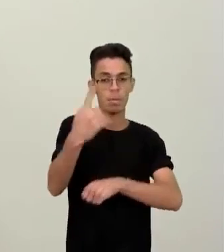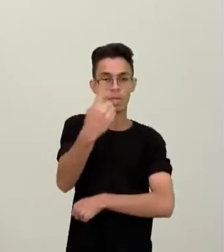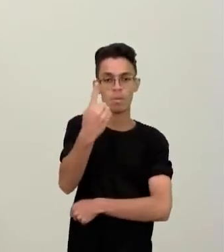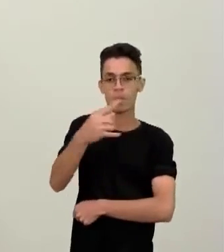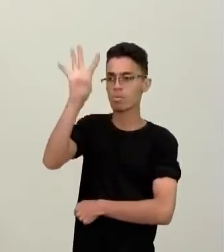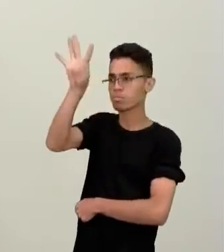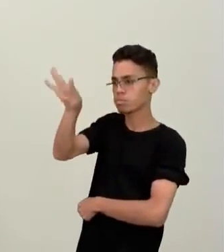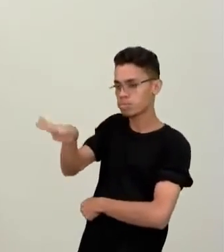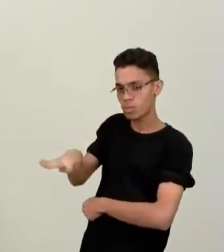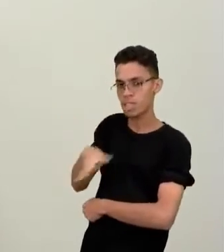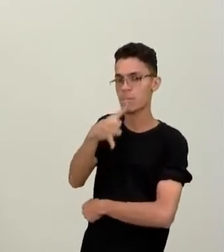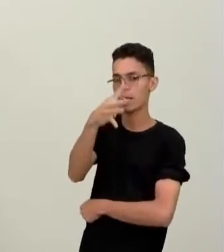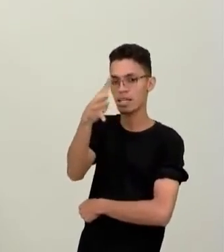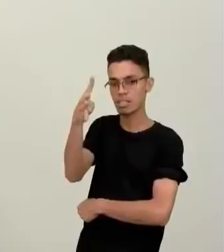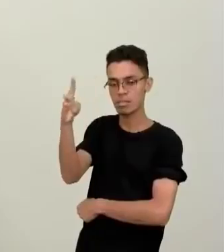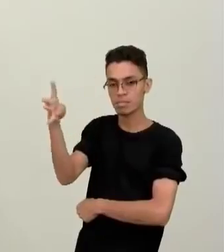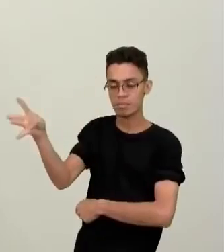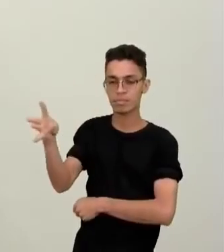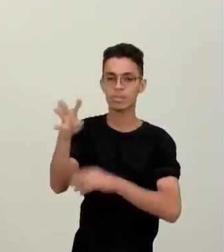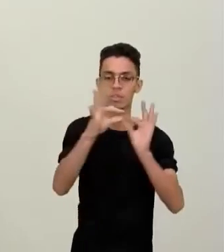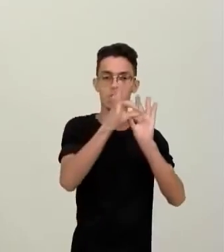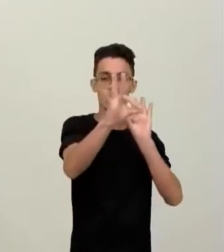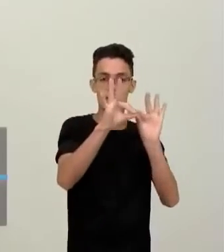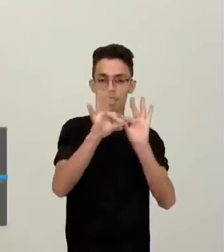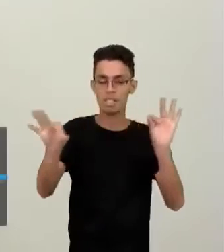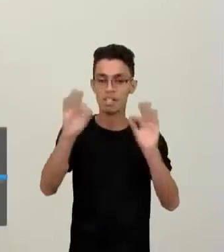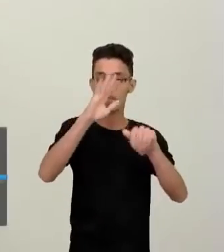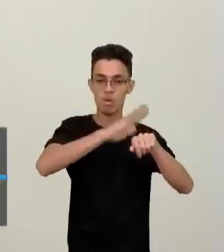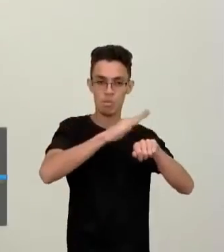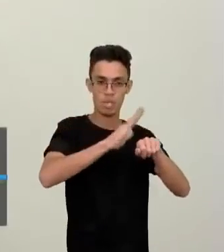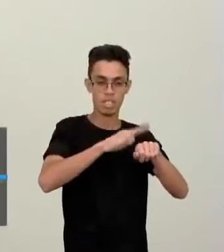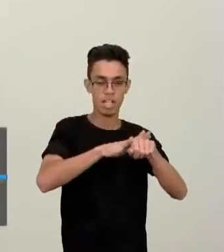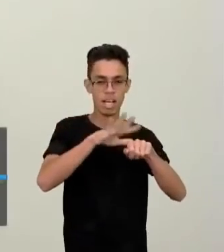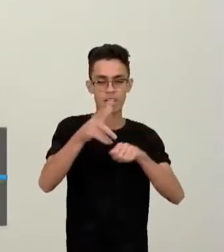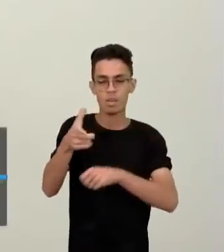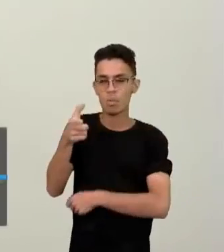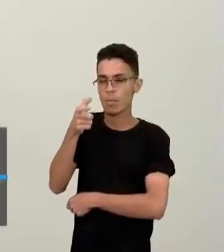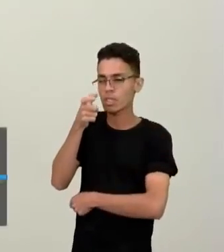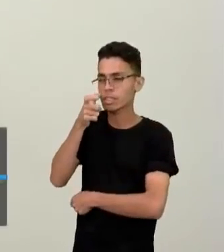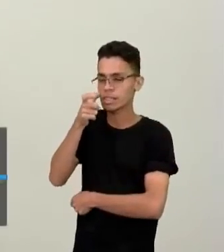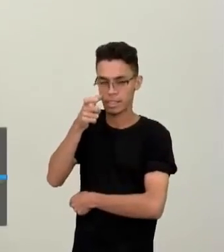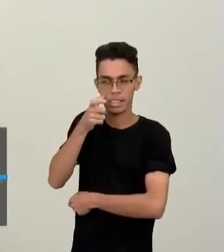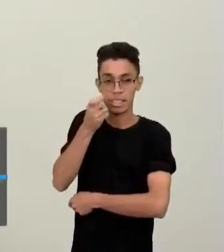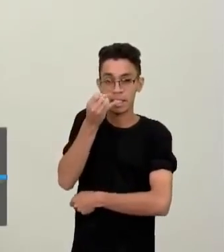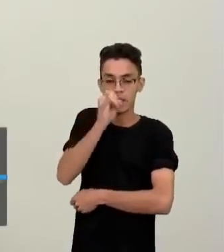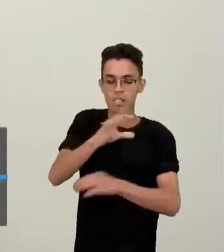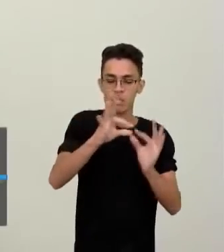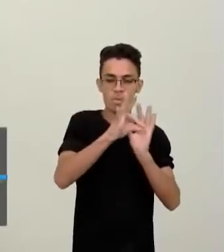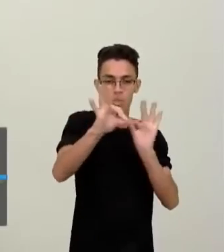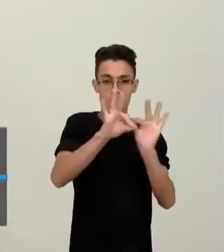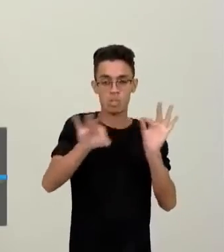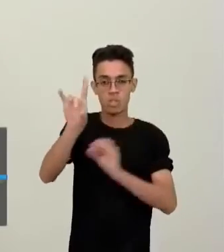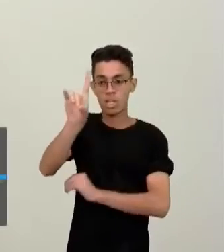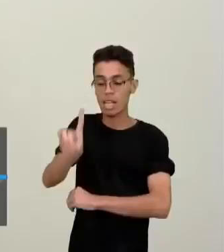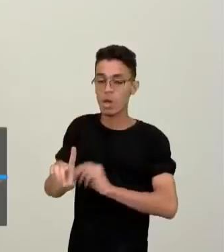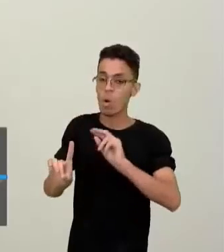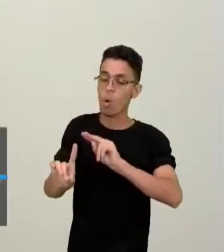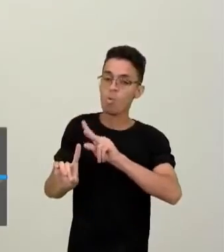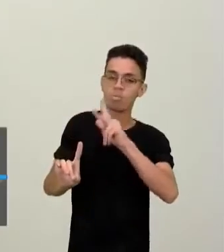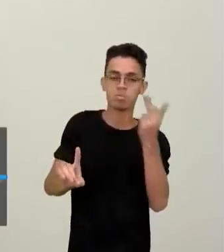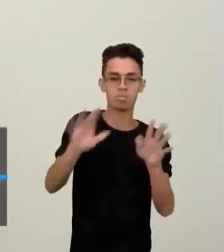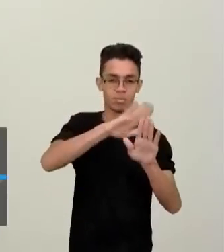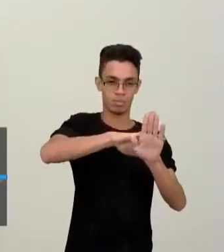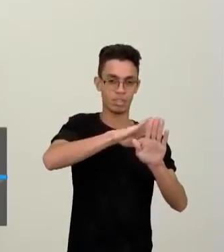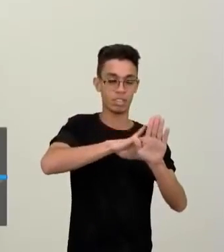com as grandezas que estão sendo relacionadas, tá certo? E depois você observa se a proporção é direta ou inversa e